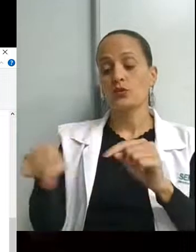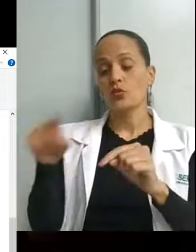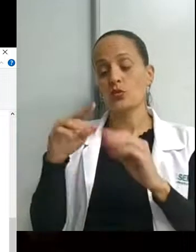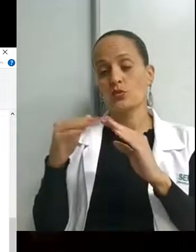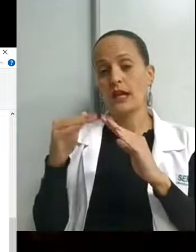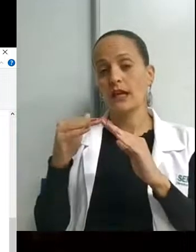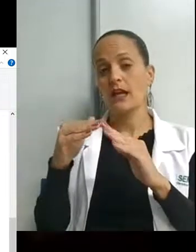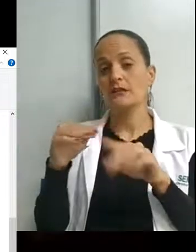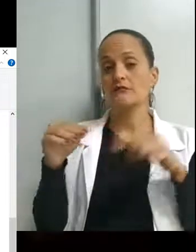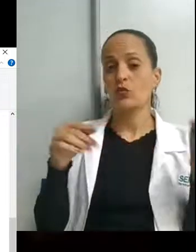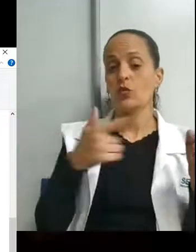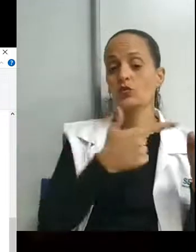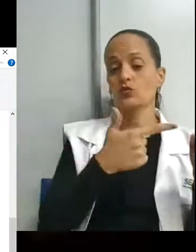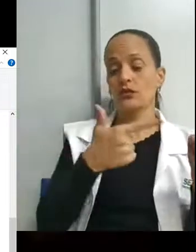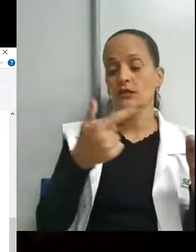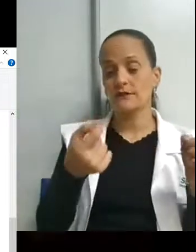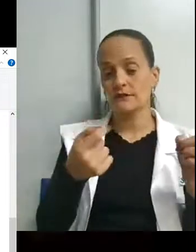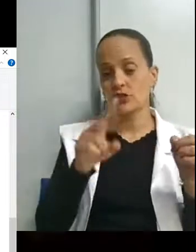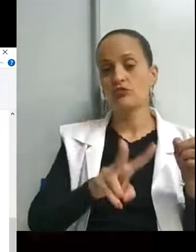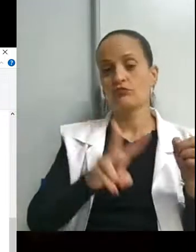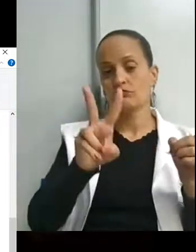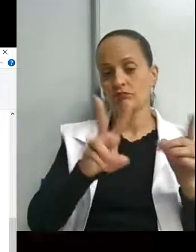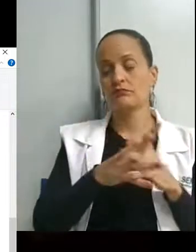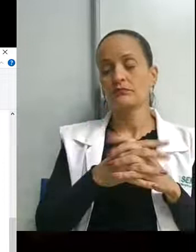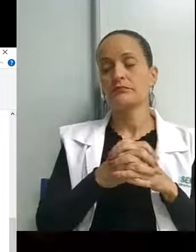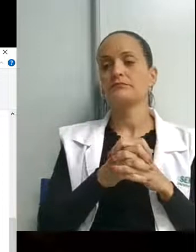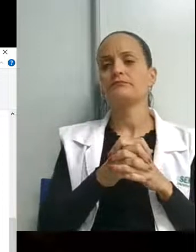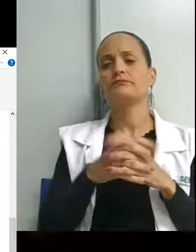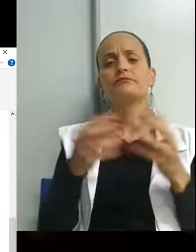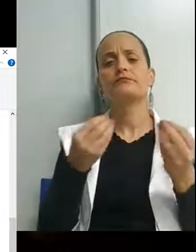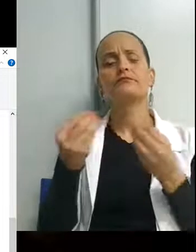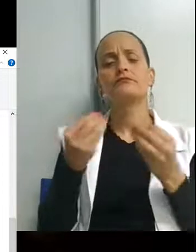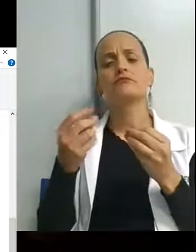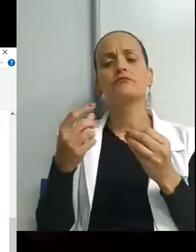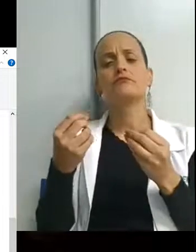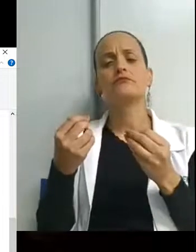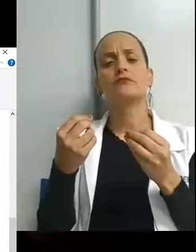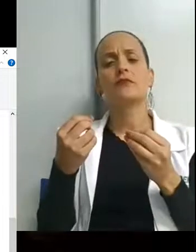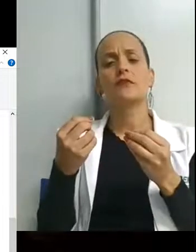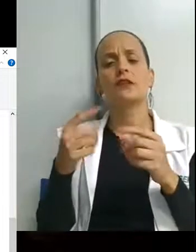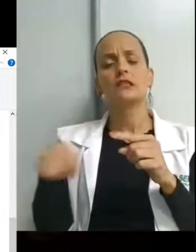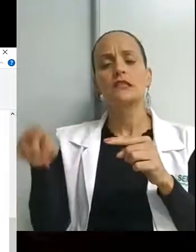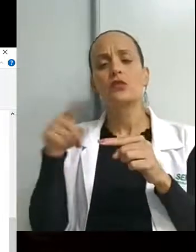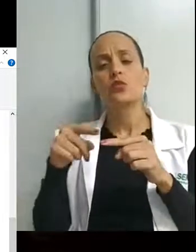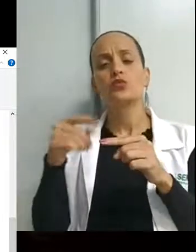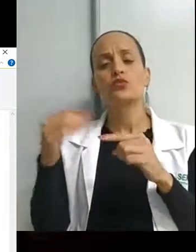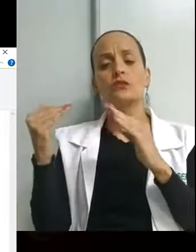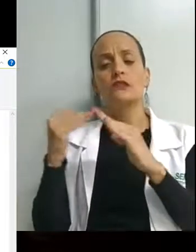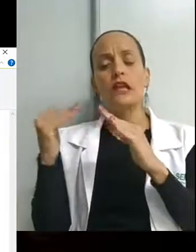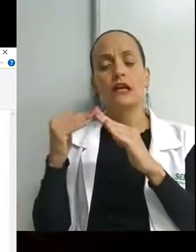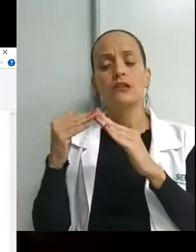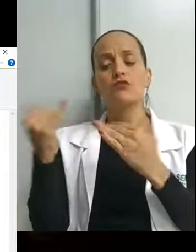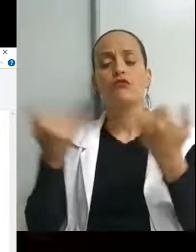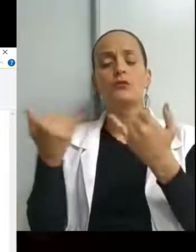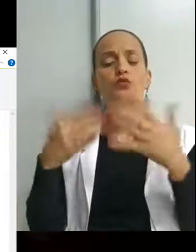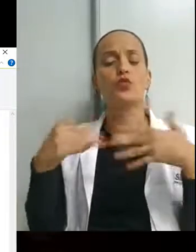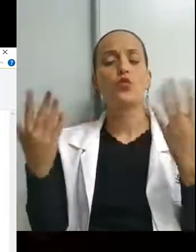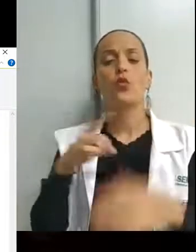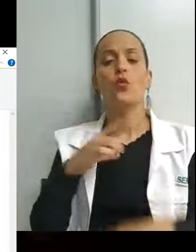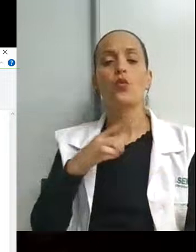O circuito da casa, qual a informação que eu tenho do circuito da casa, né? Vou colocar aqui as informações que eu tenho do circuito da casa, ó. Eu sei